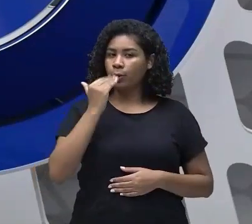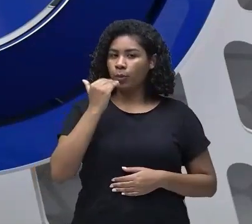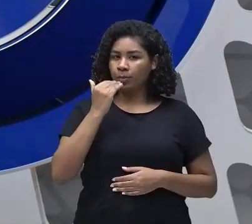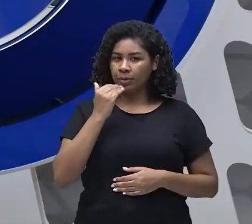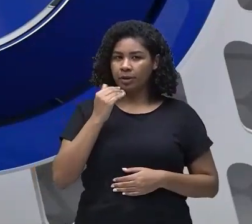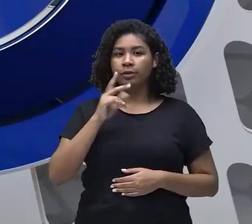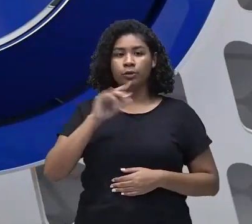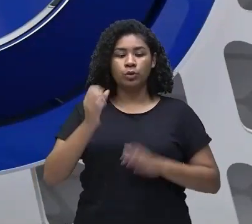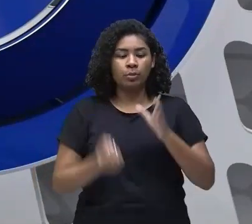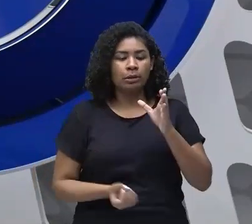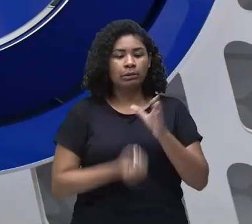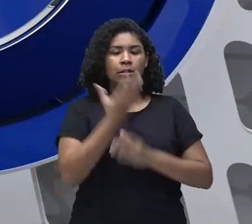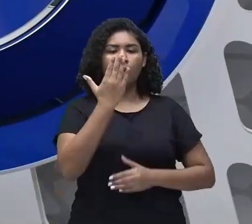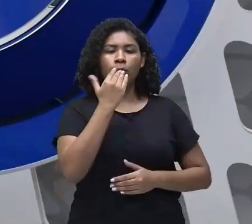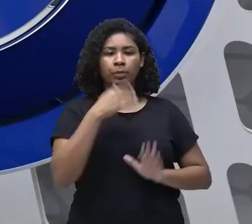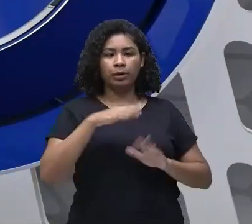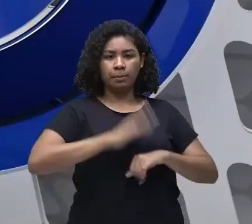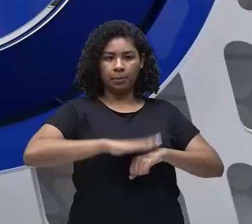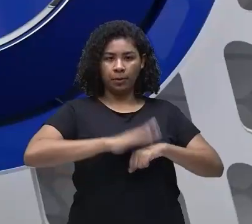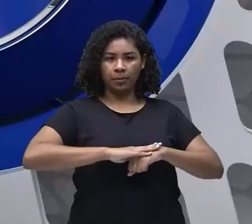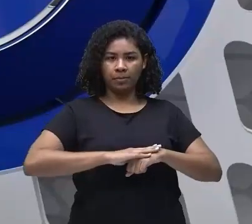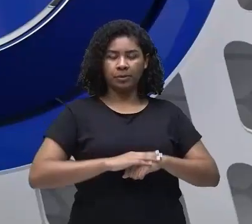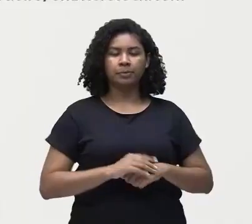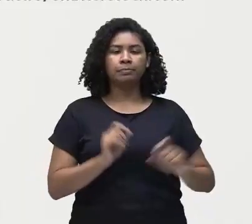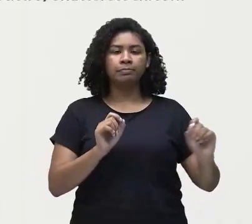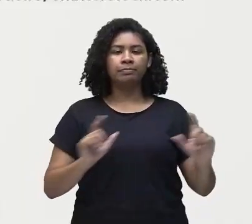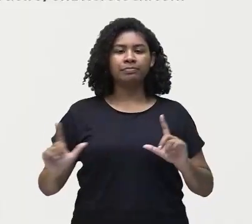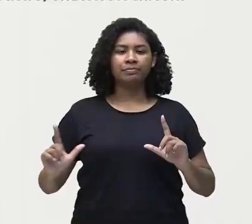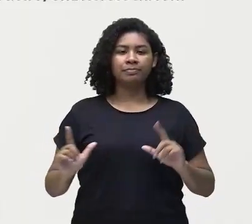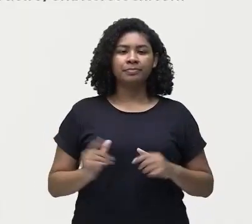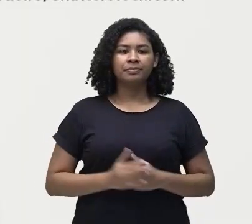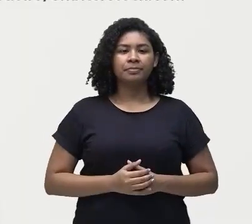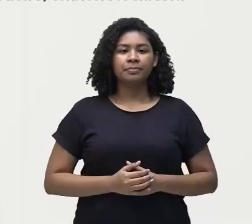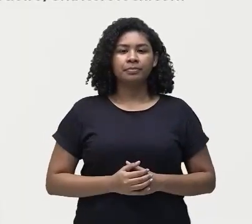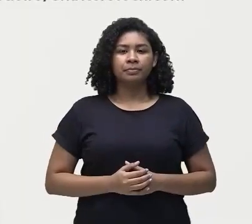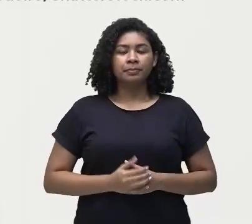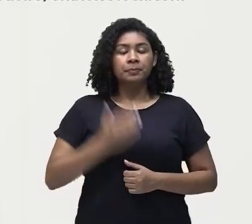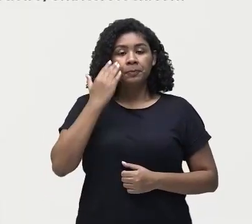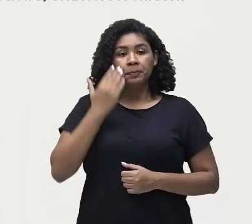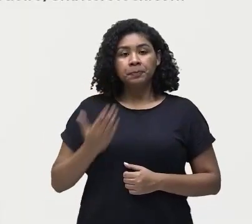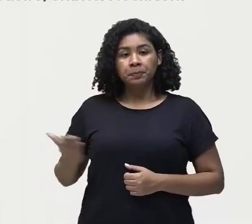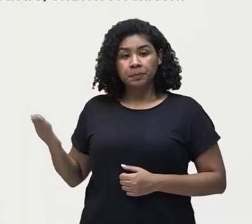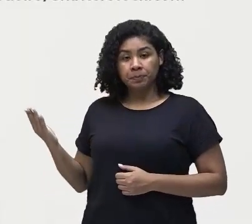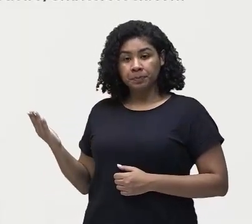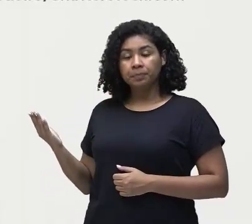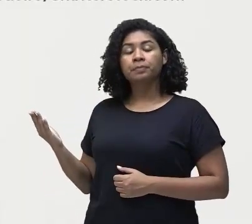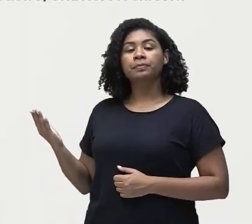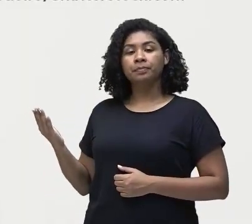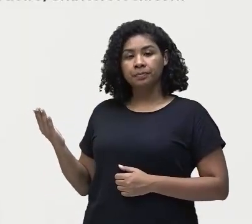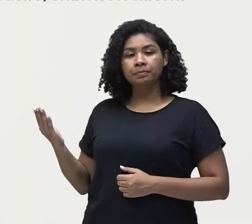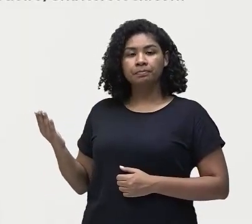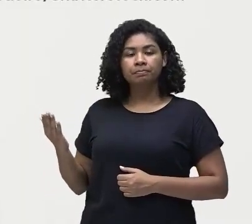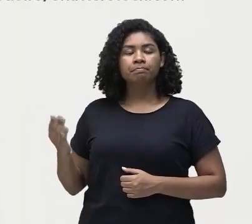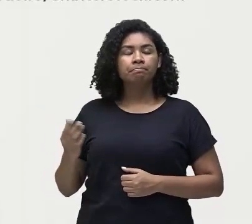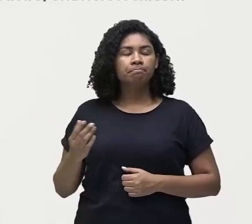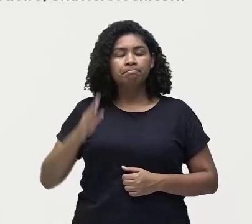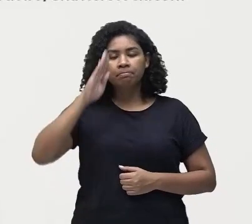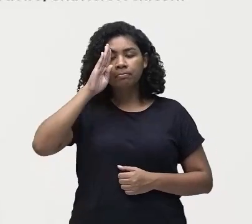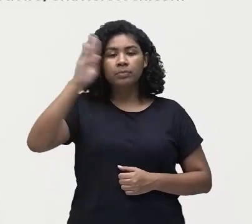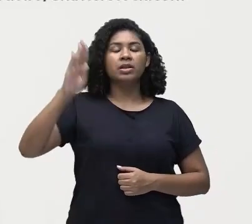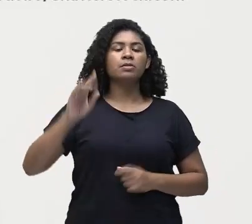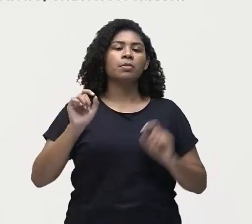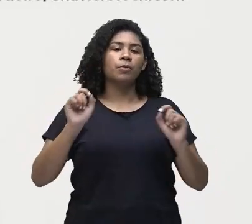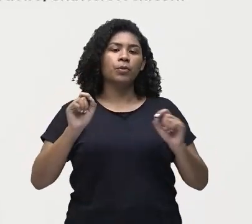o seu próprio alimento. Vamos para a próxima cartela. Na próxima cartela, a gente vai frisar para vocês o que